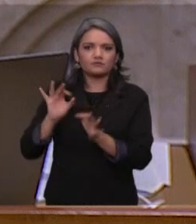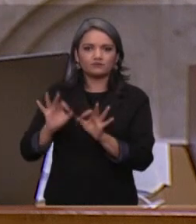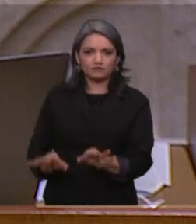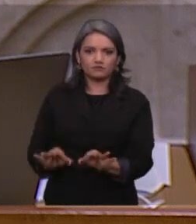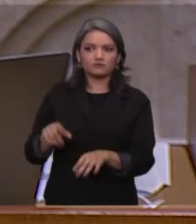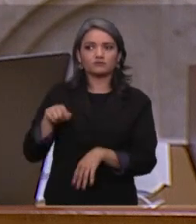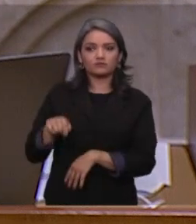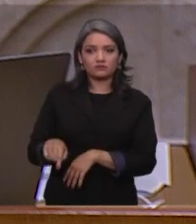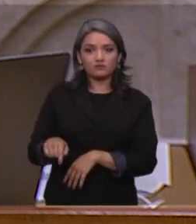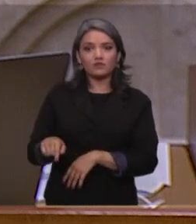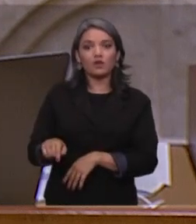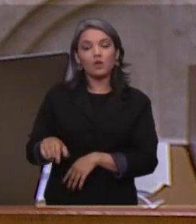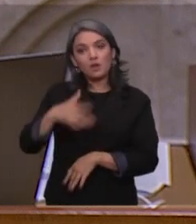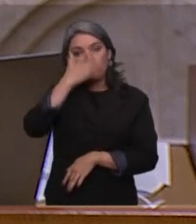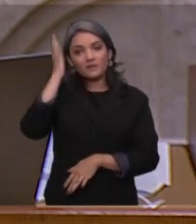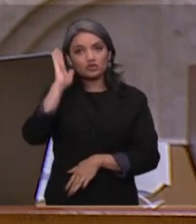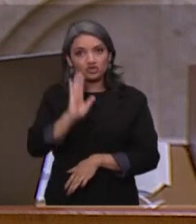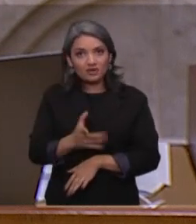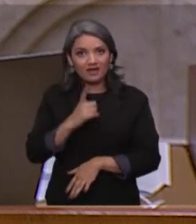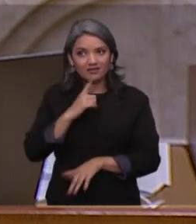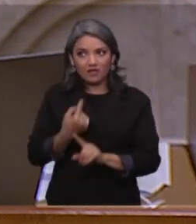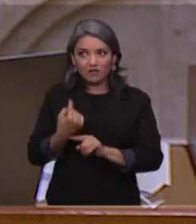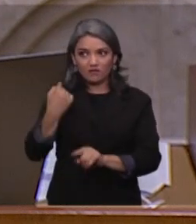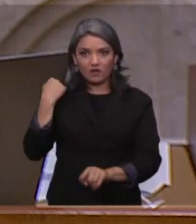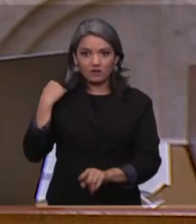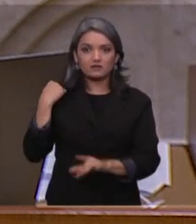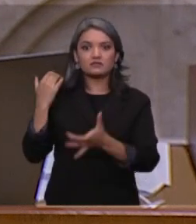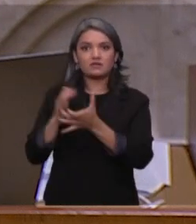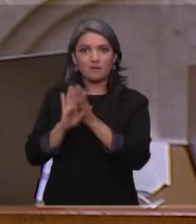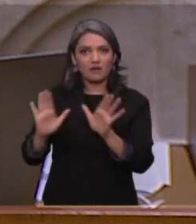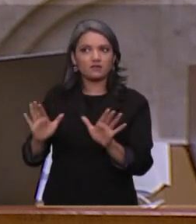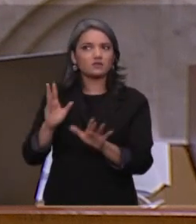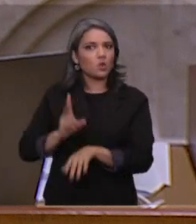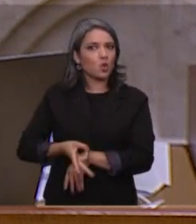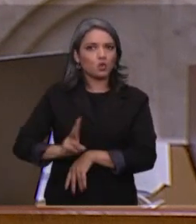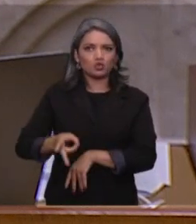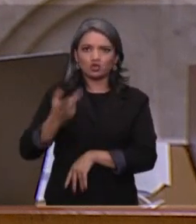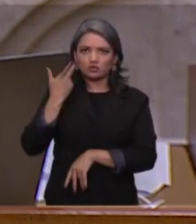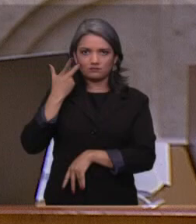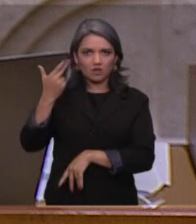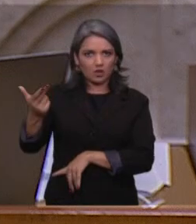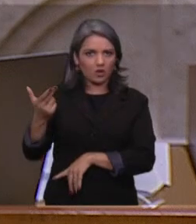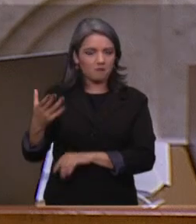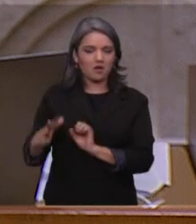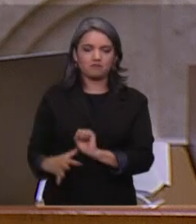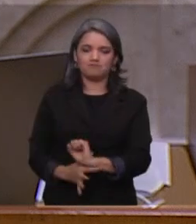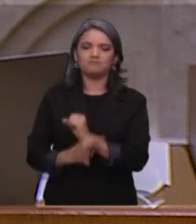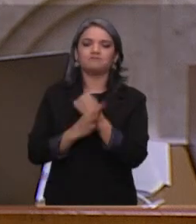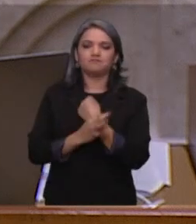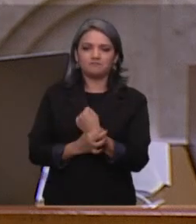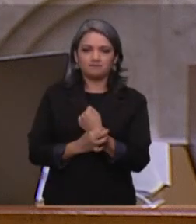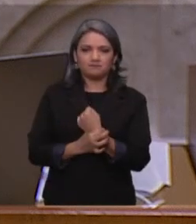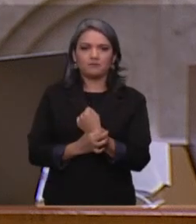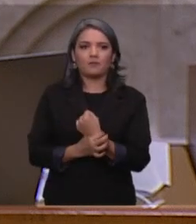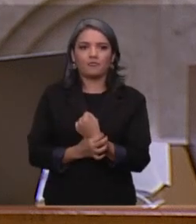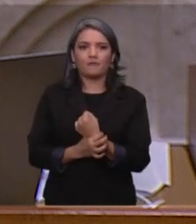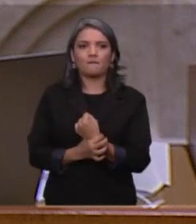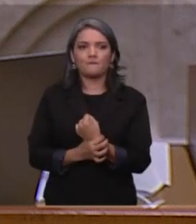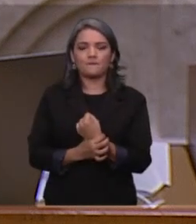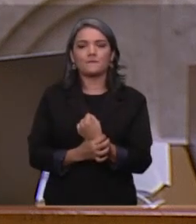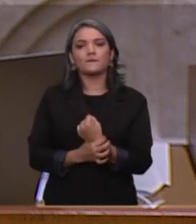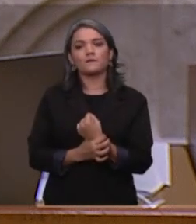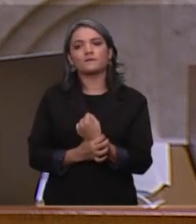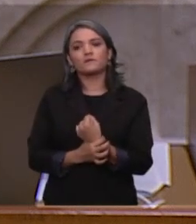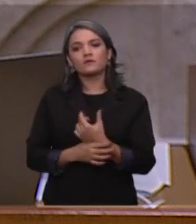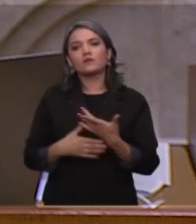importante assegurar o direito de quem já se separou judicialmente, deixar claro que deixou de ser requisito e que